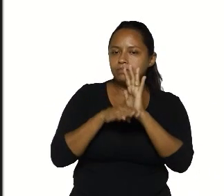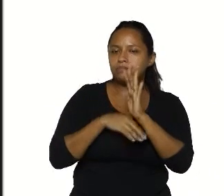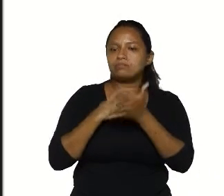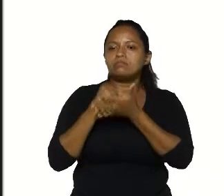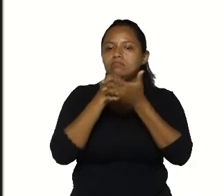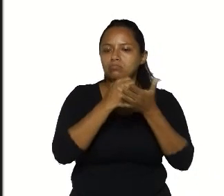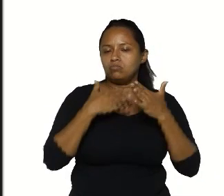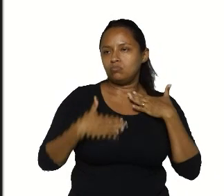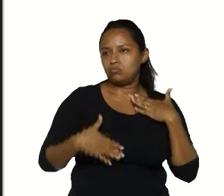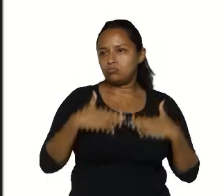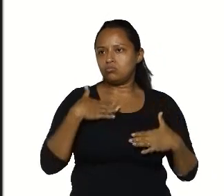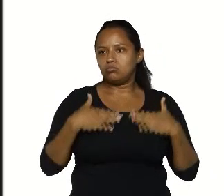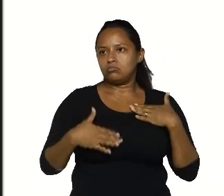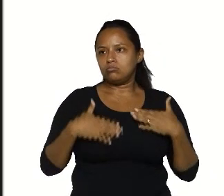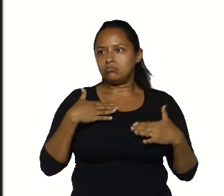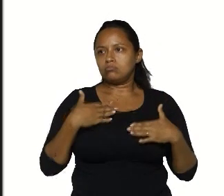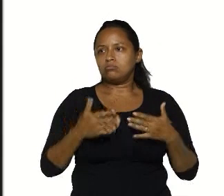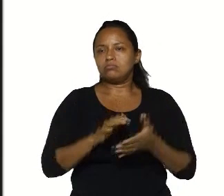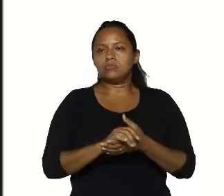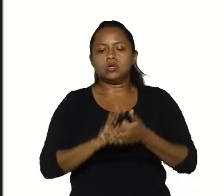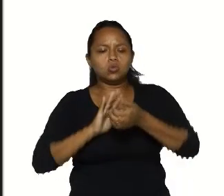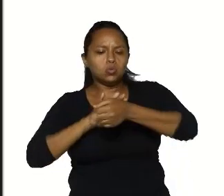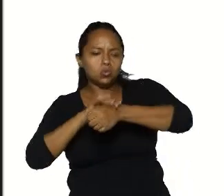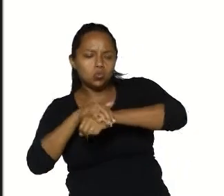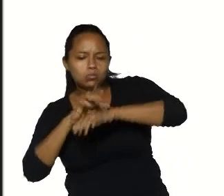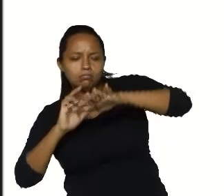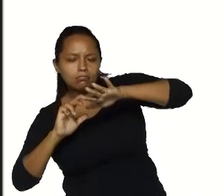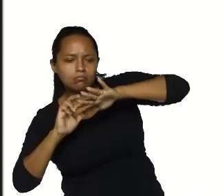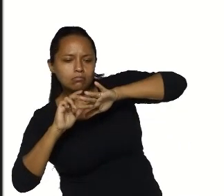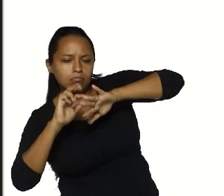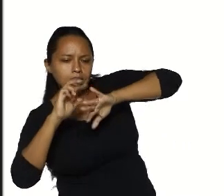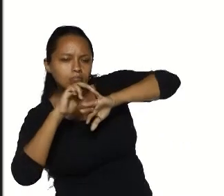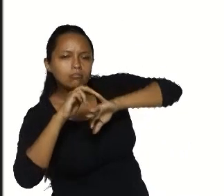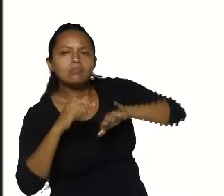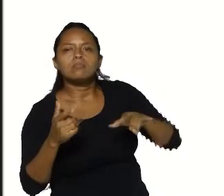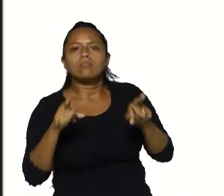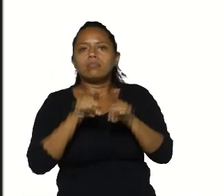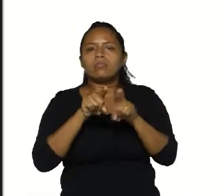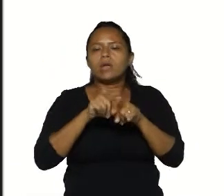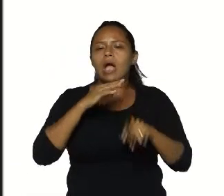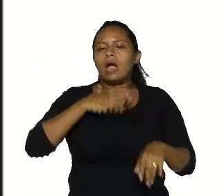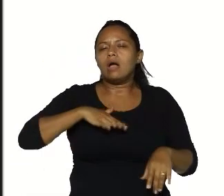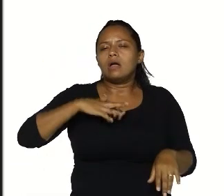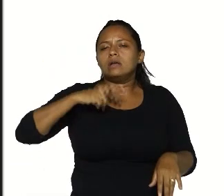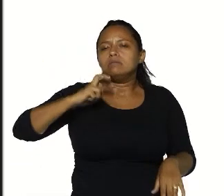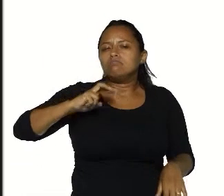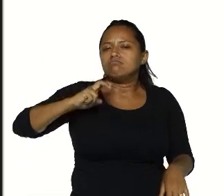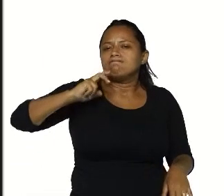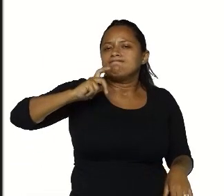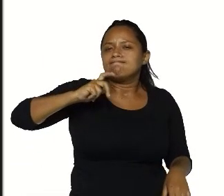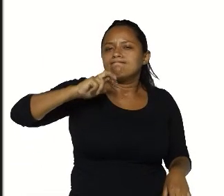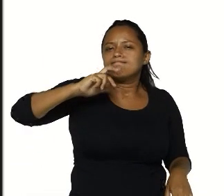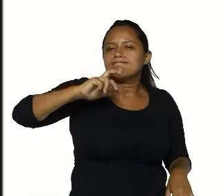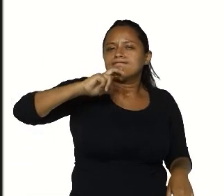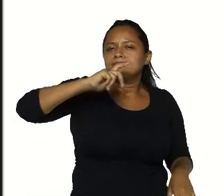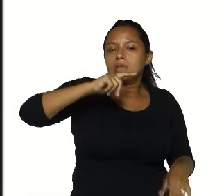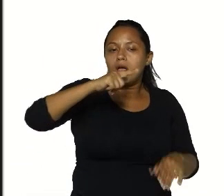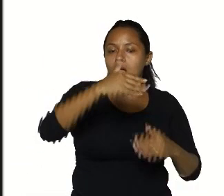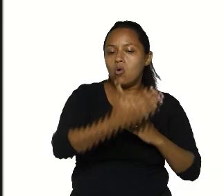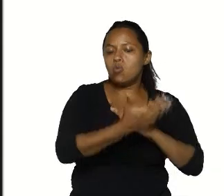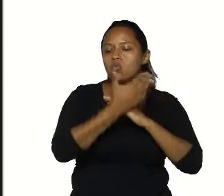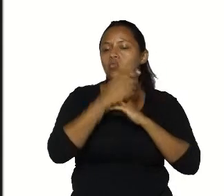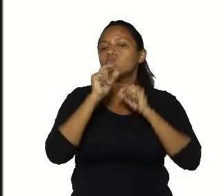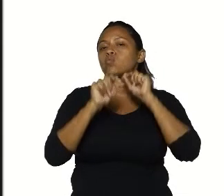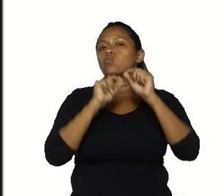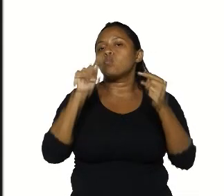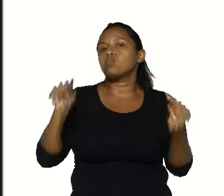para o corpo. Então, pernoitar, subir vagarosamente, são medidas que têm qual objetivo? Para alguém